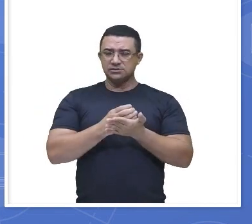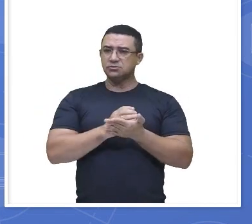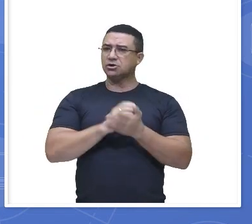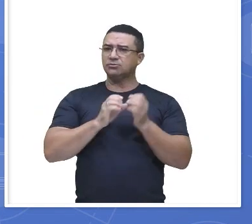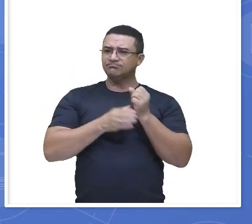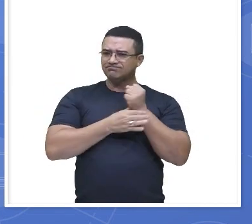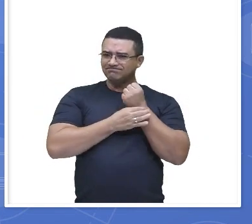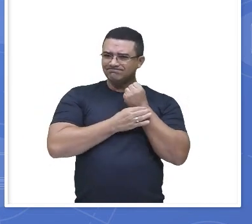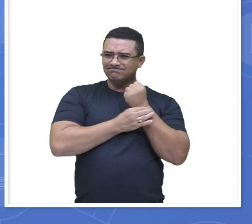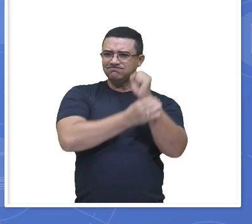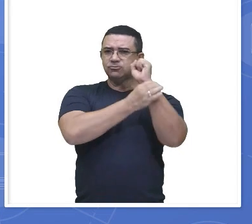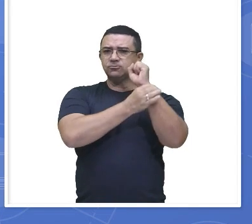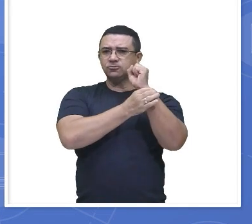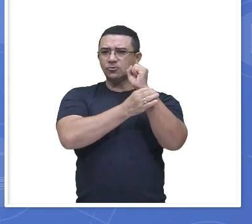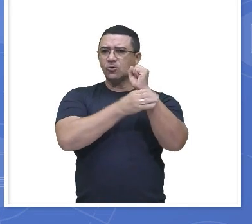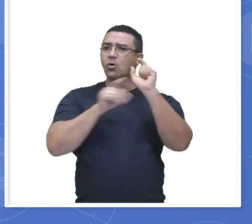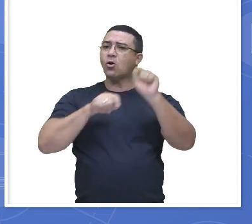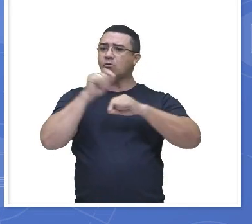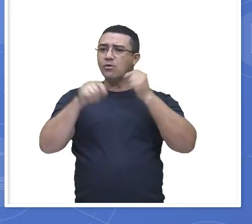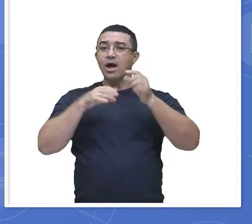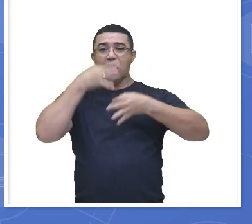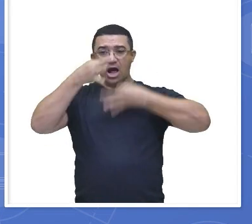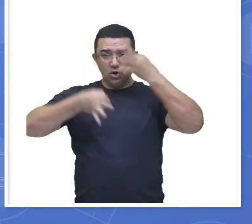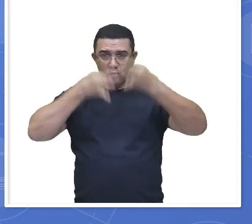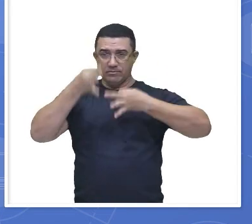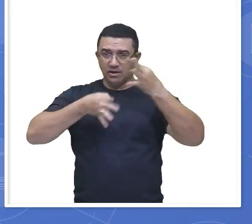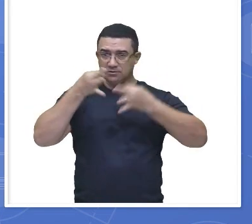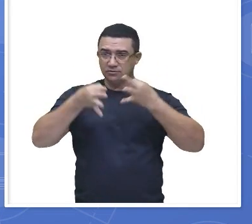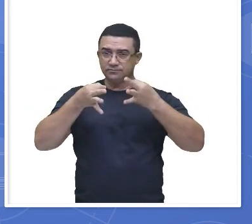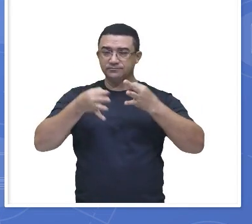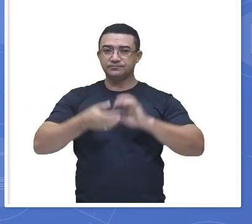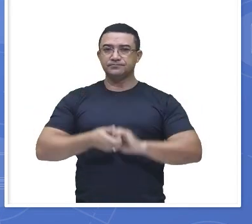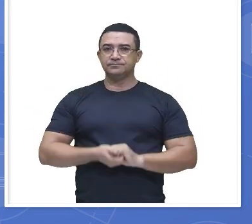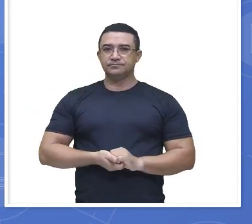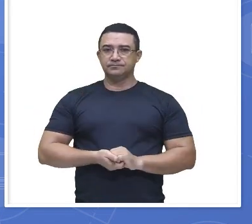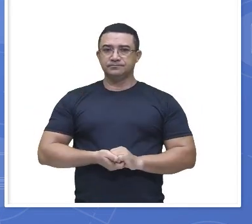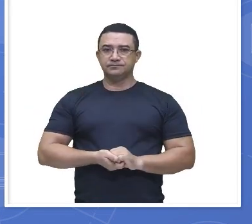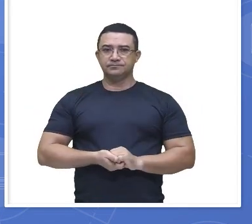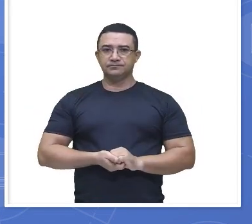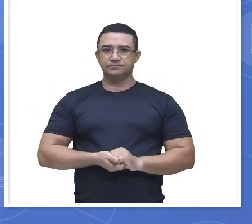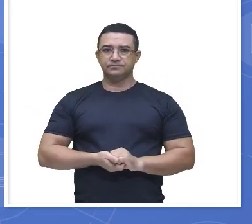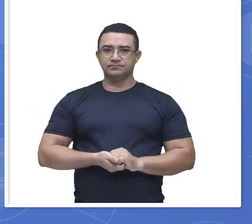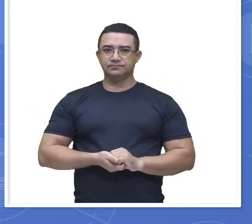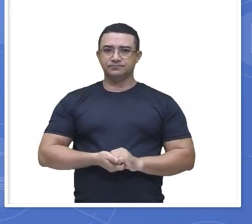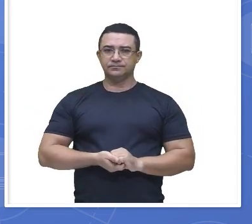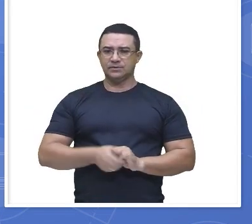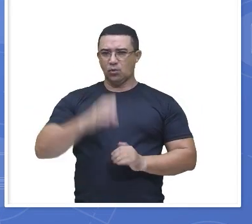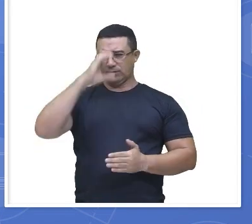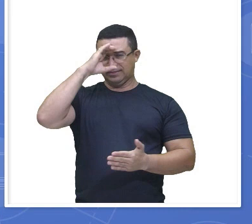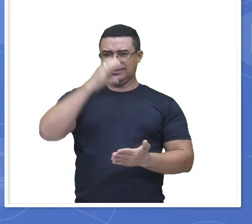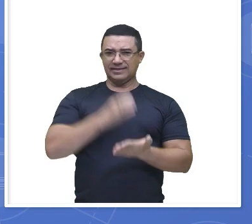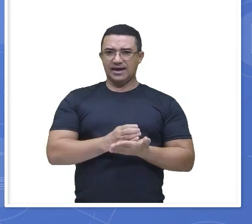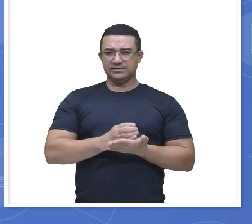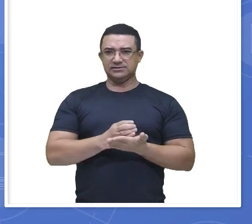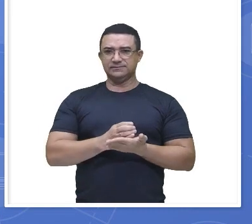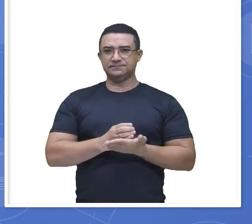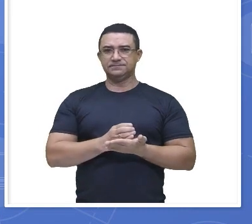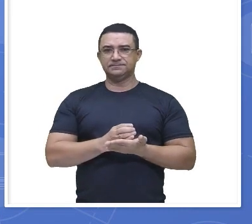sustentada com argumentos. Então, olha só, palavras-chave para entender, né? Tese,